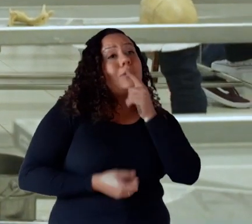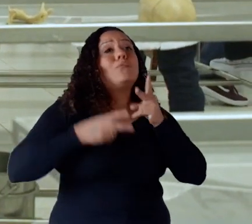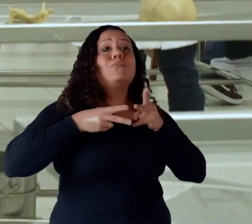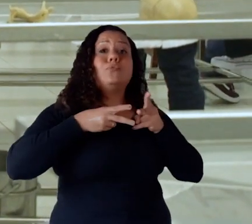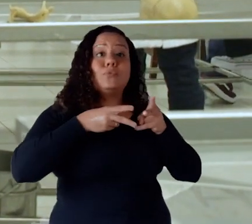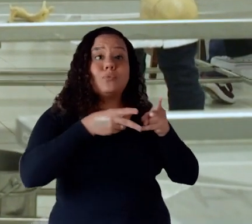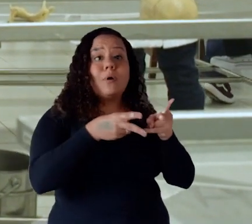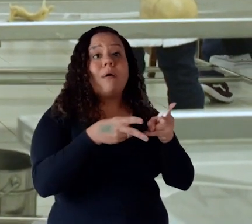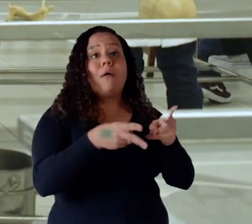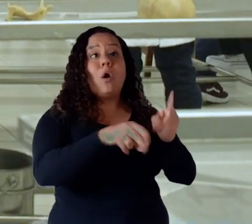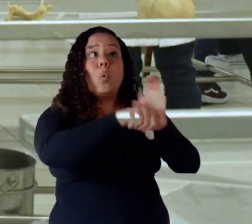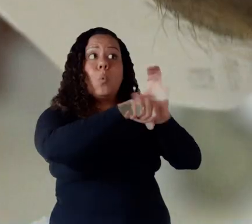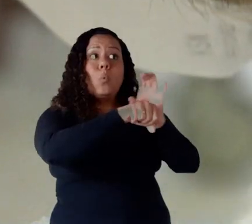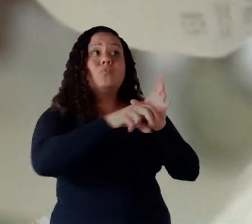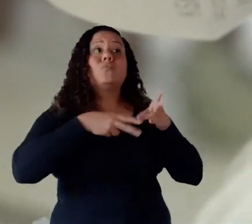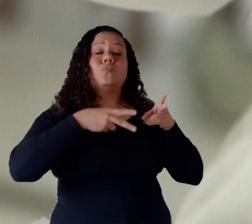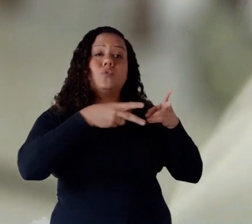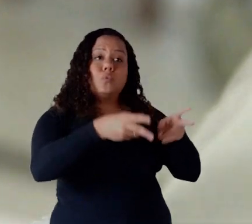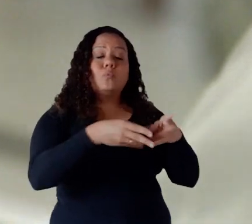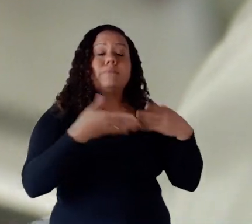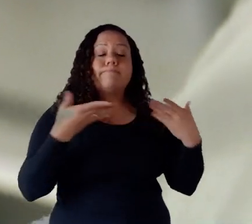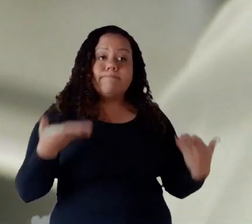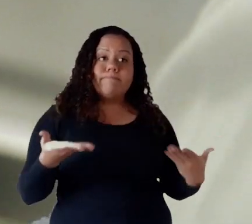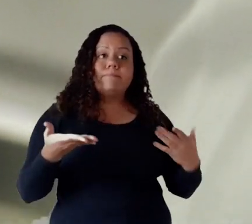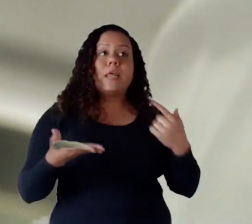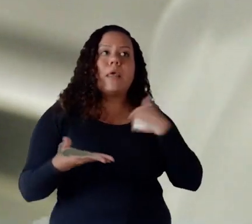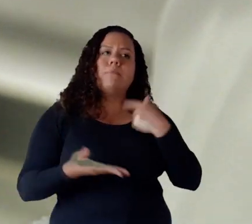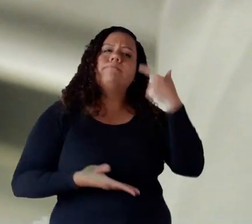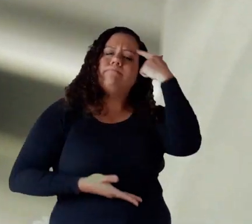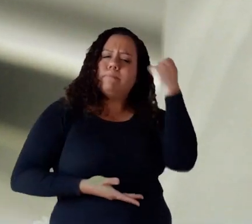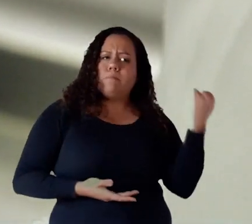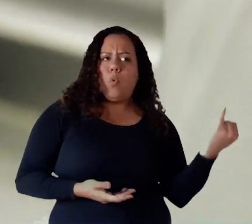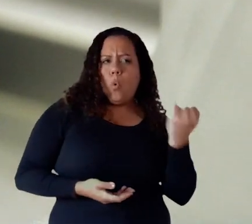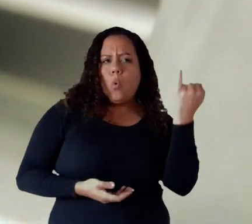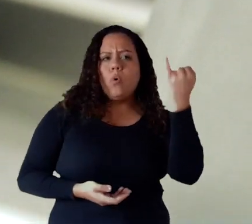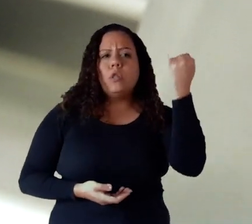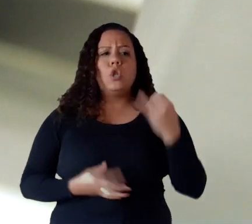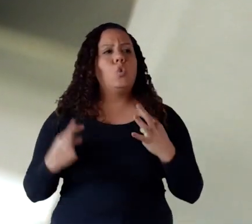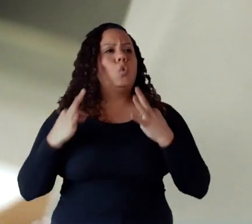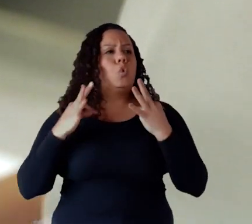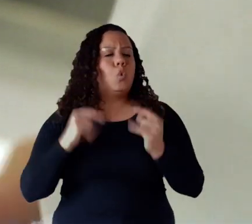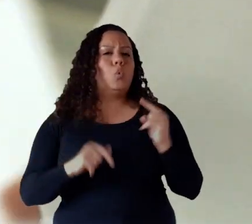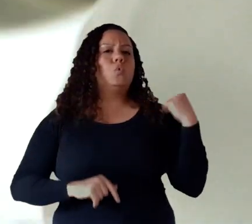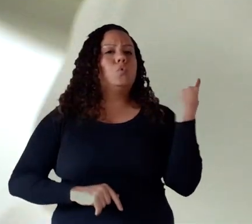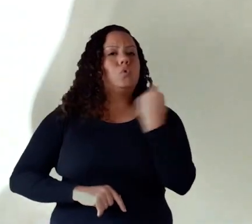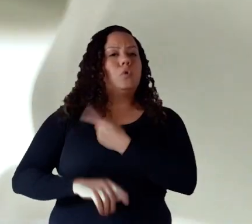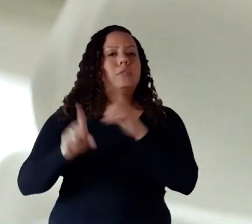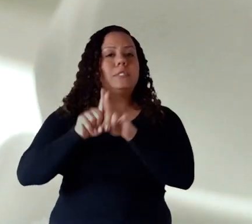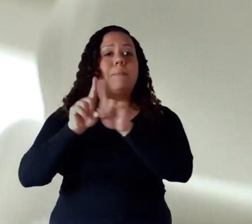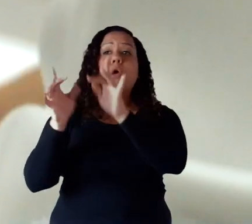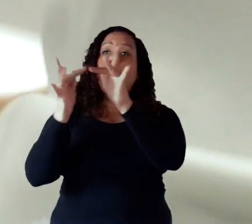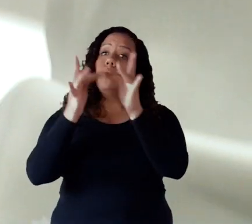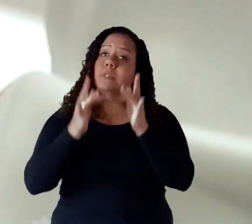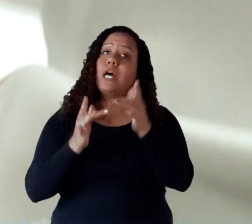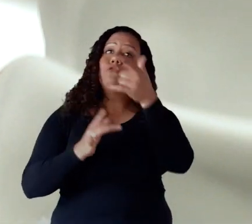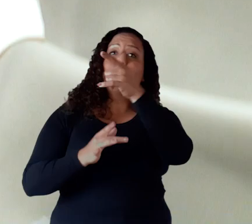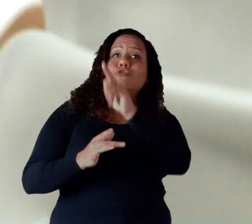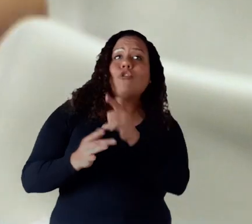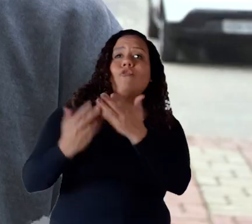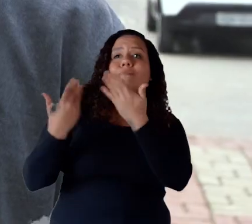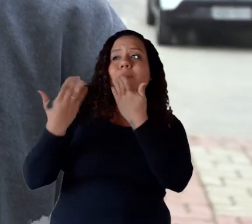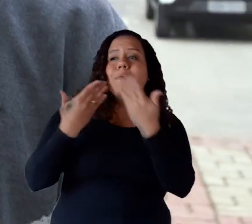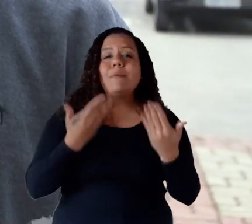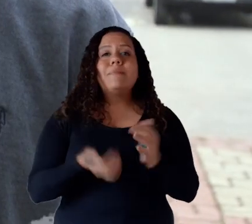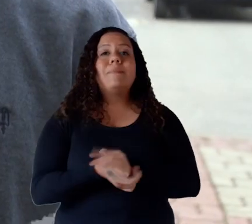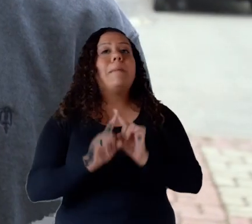para a gente poder dar uma continuidade ao nosso curso Eu acho que vai ser muito importante para todos, até